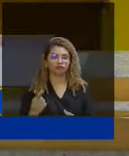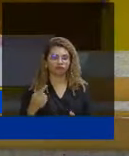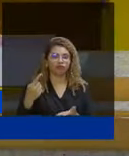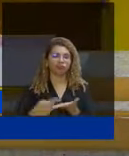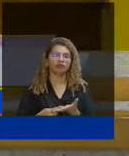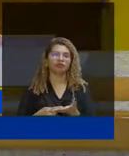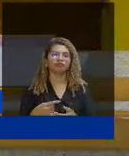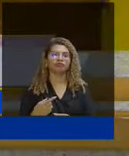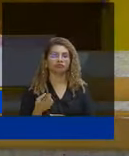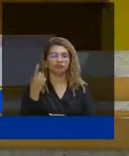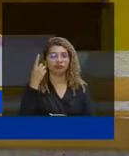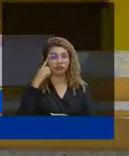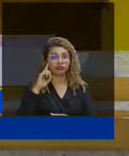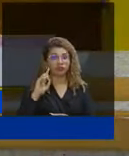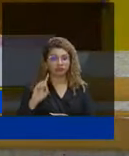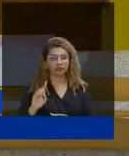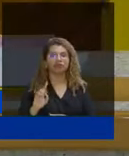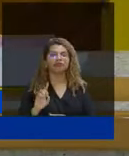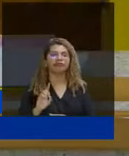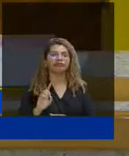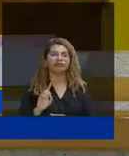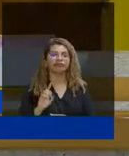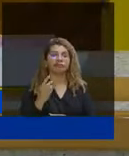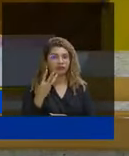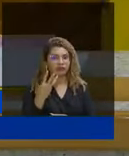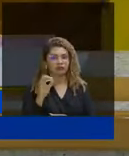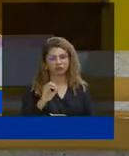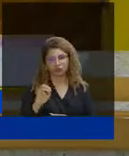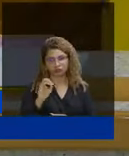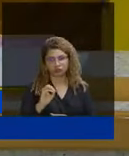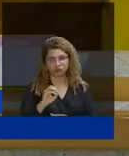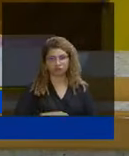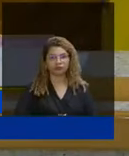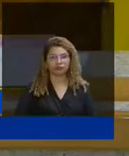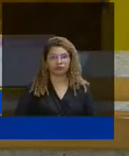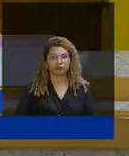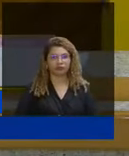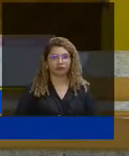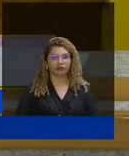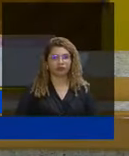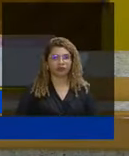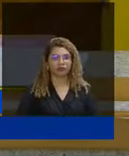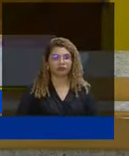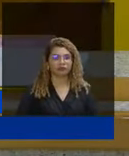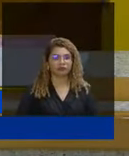estão convocados no dia 3. Nós estamos em